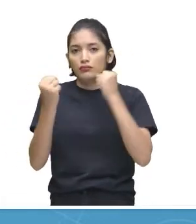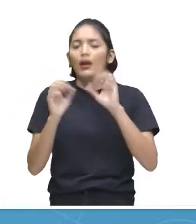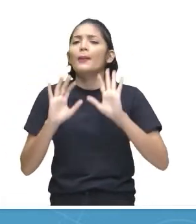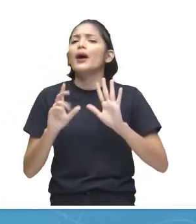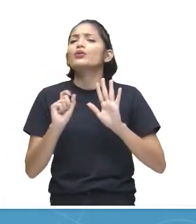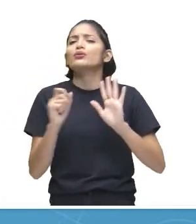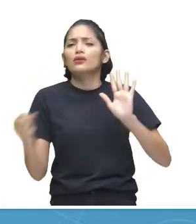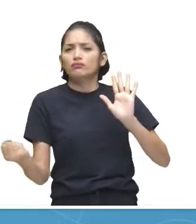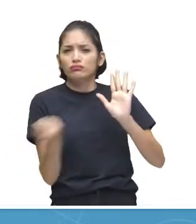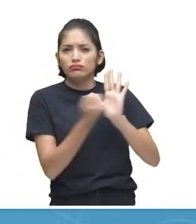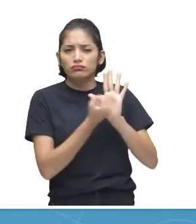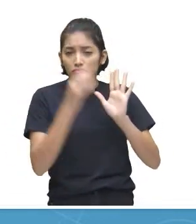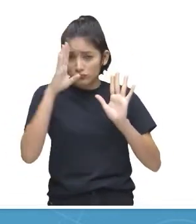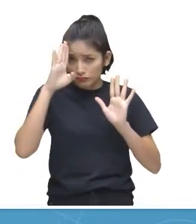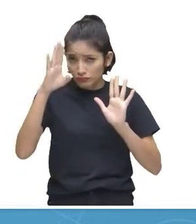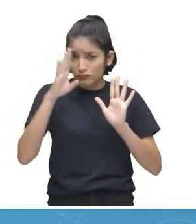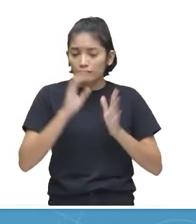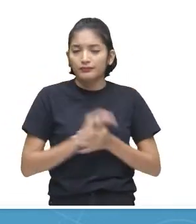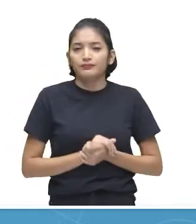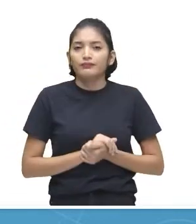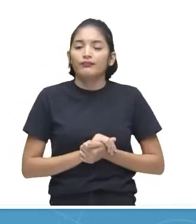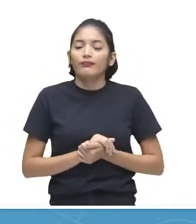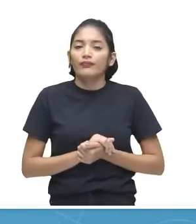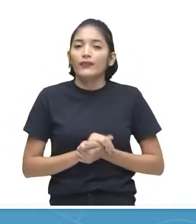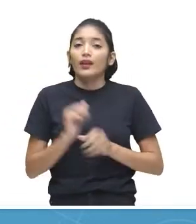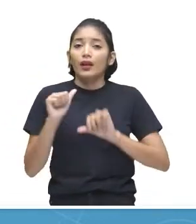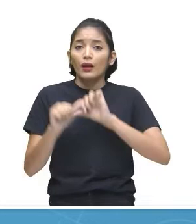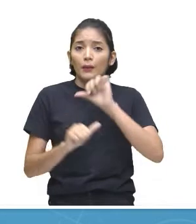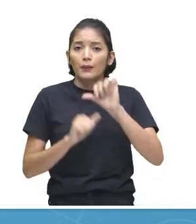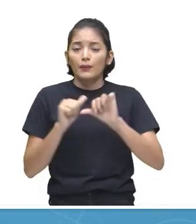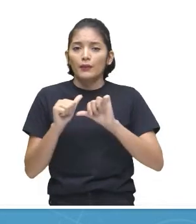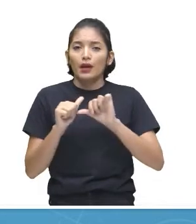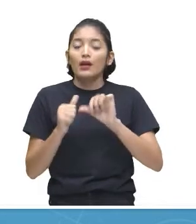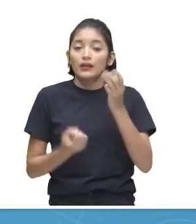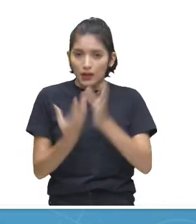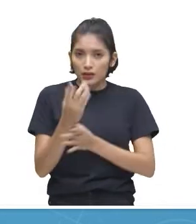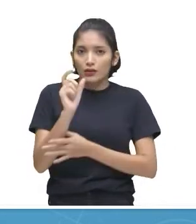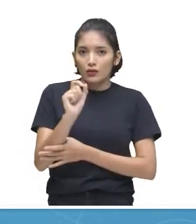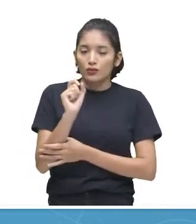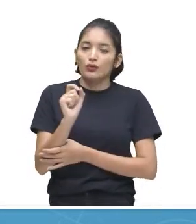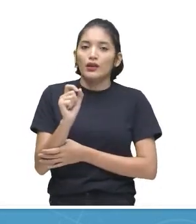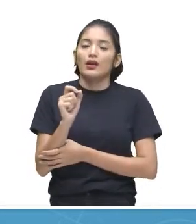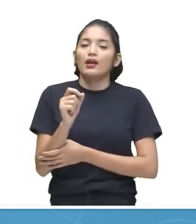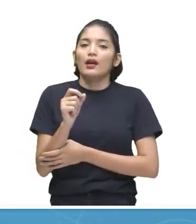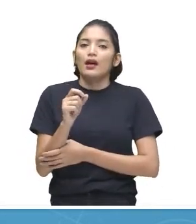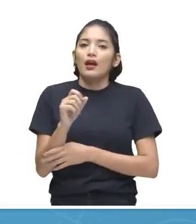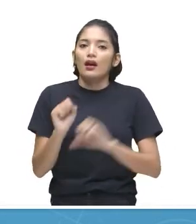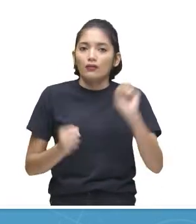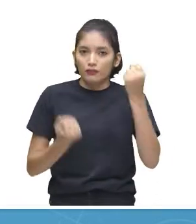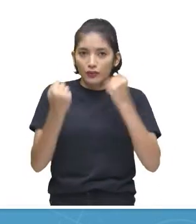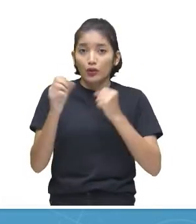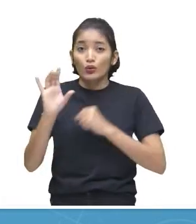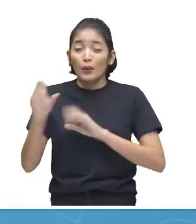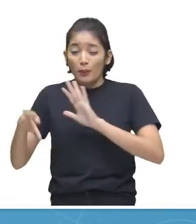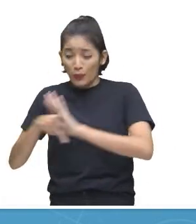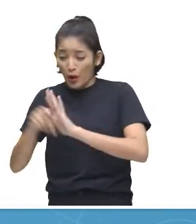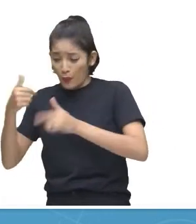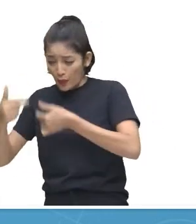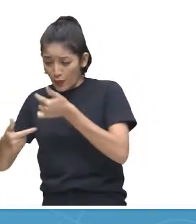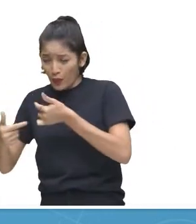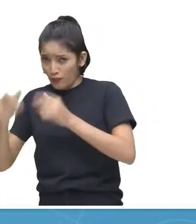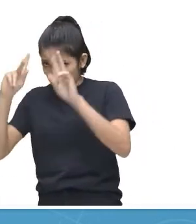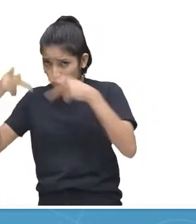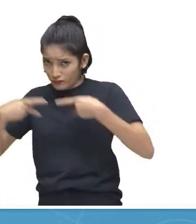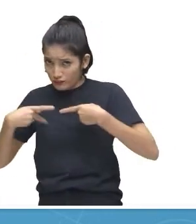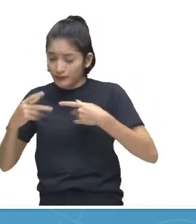esse período principalmente? A invenção do terra mecânico, ou seja, mais o uso da máquina do que a força braçal, né, a força